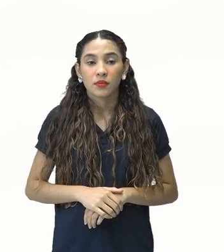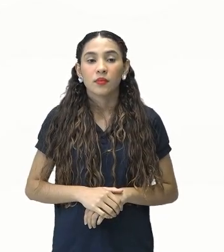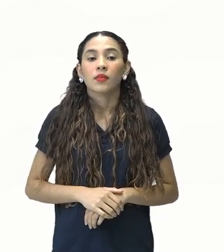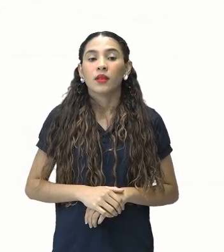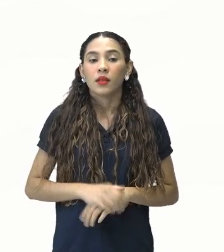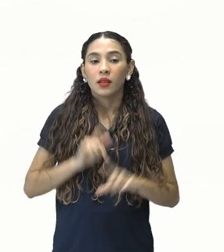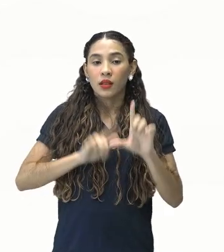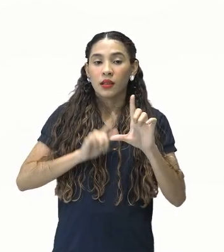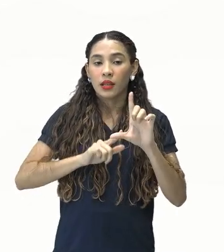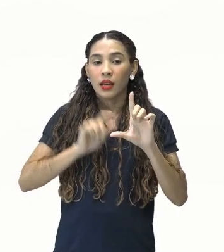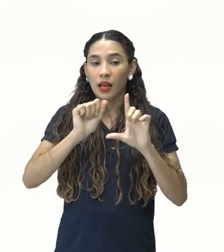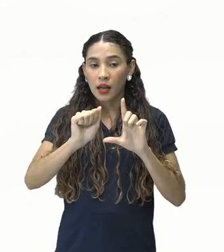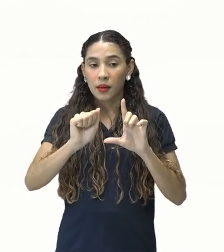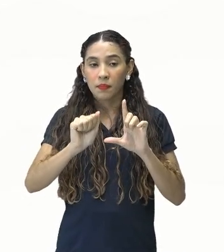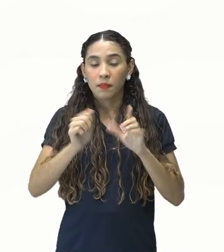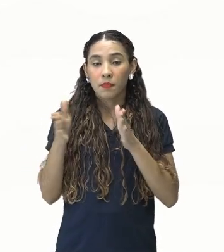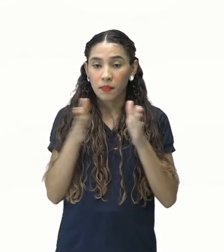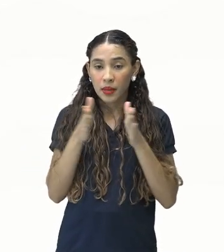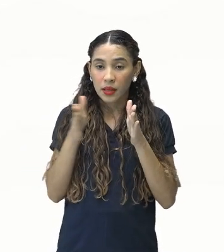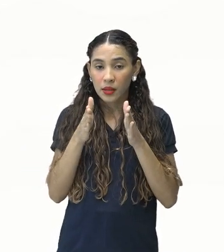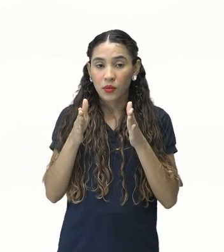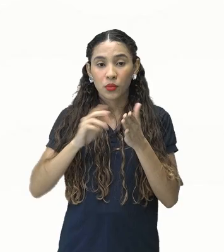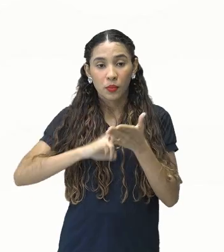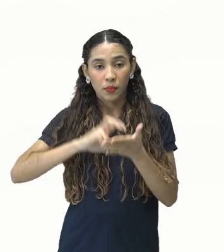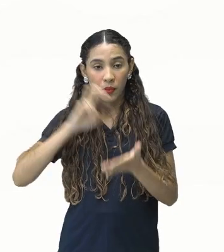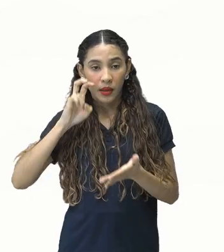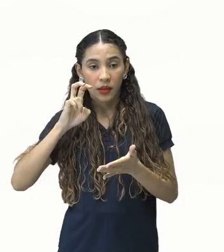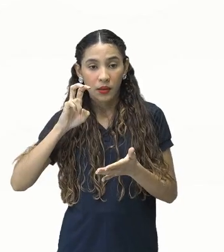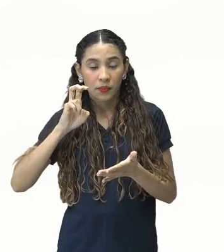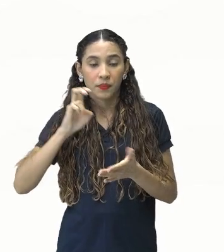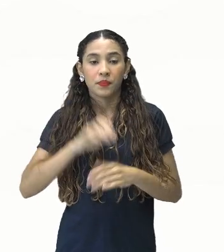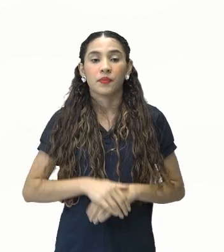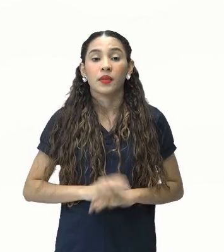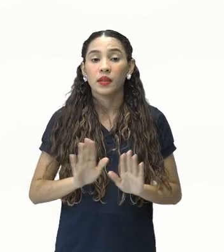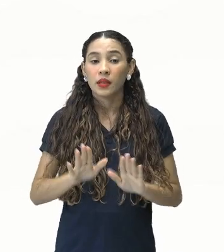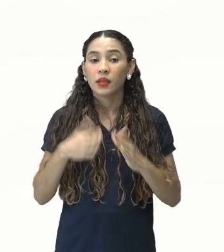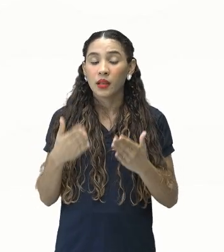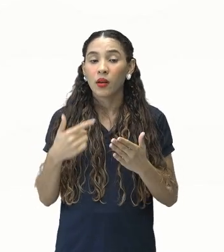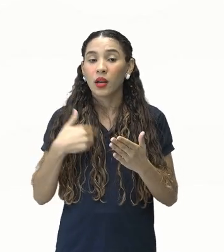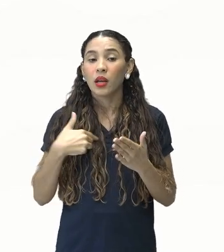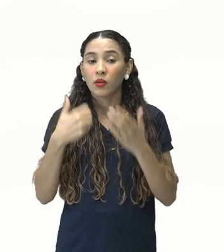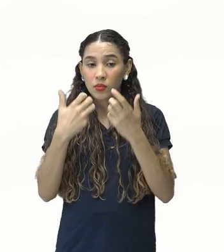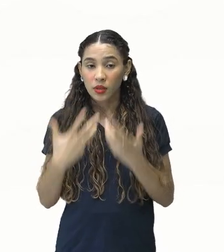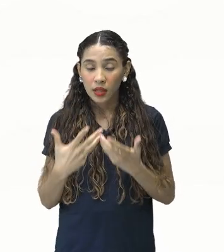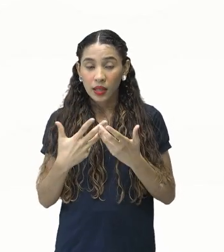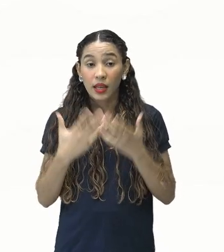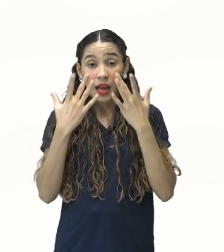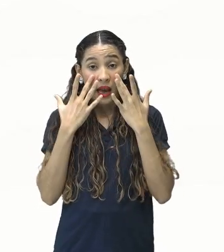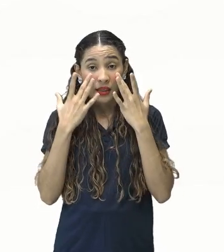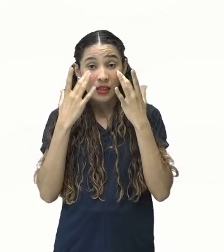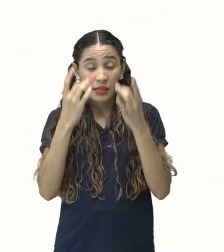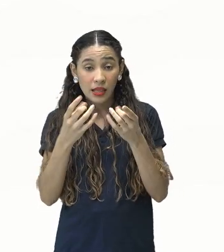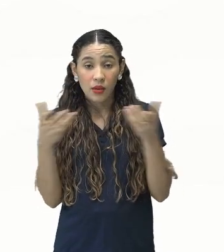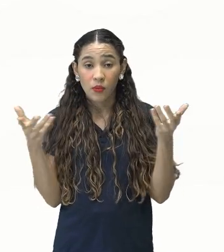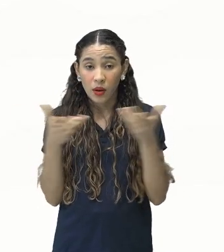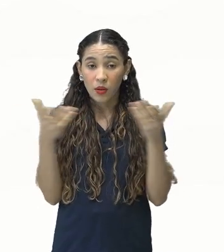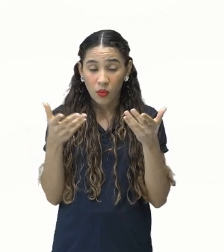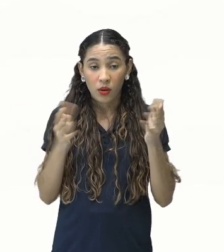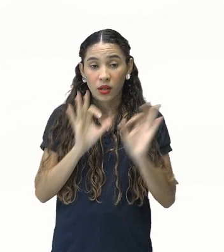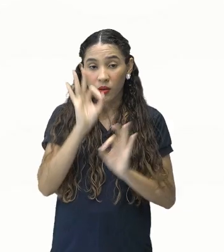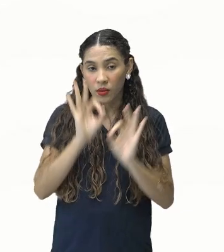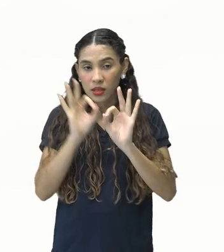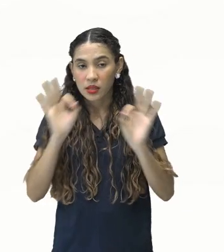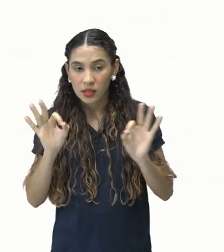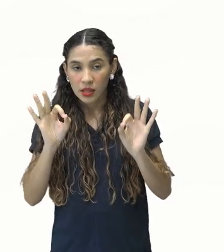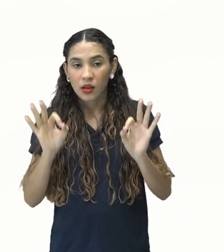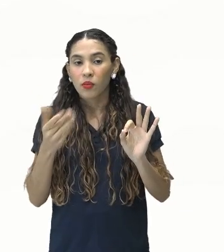Nosso item A, no período da manhã. Então, o que eu falei para vocês, prestem atenção na ordem